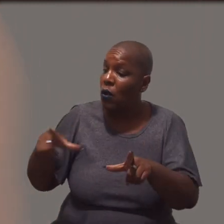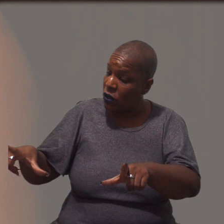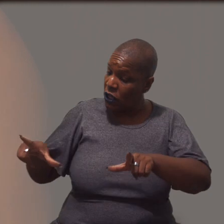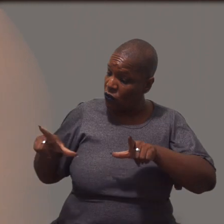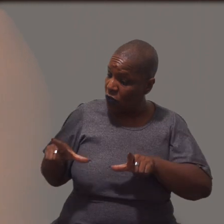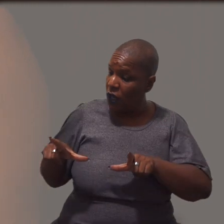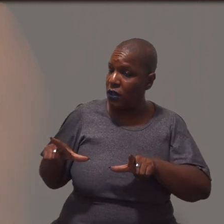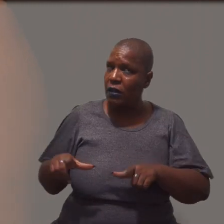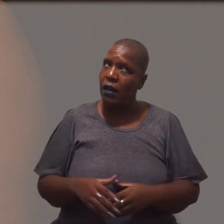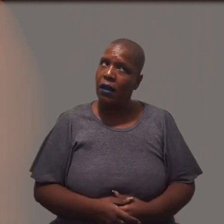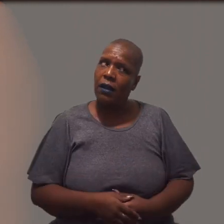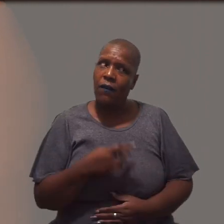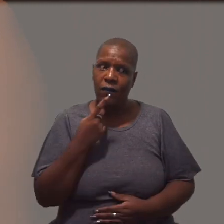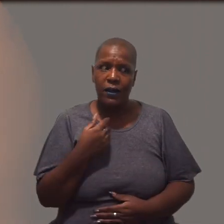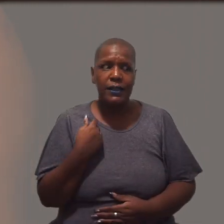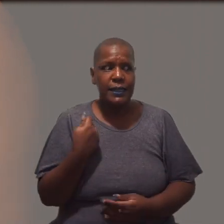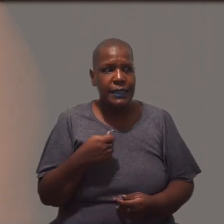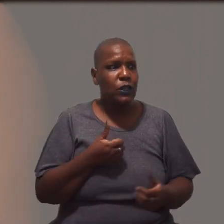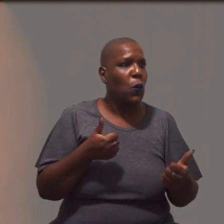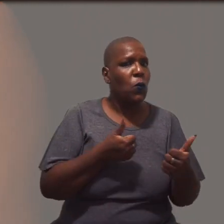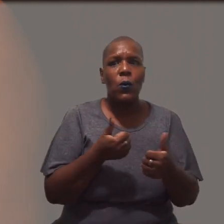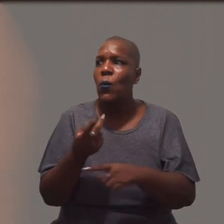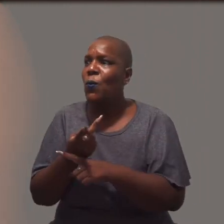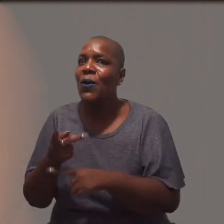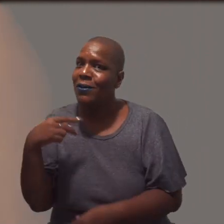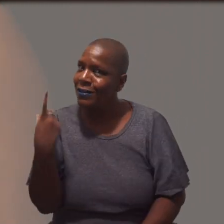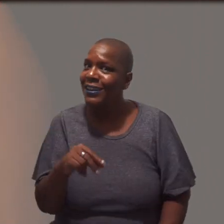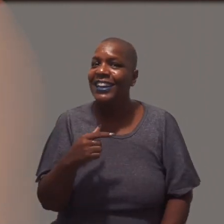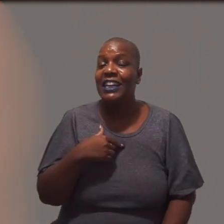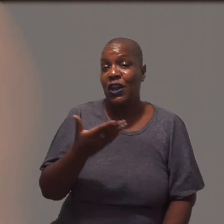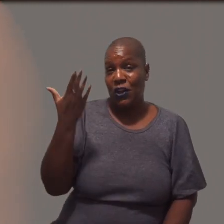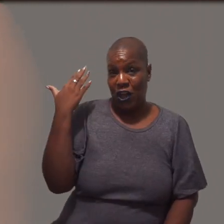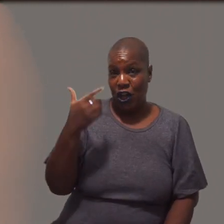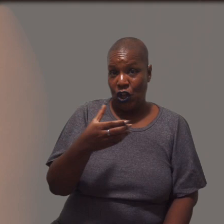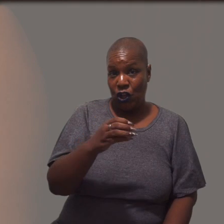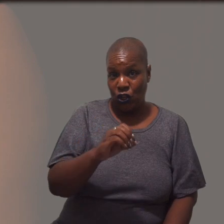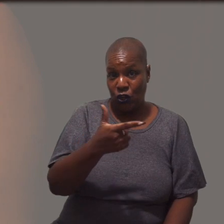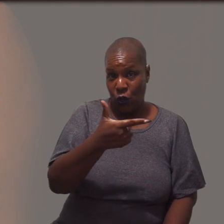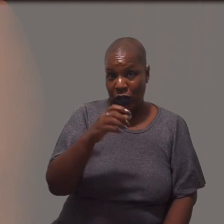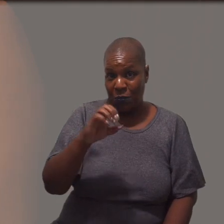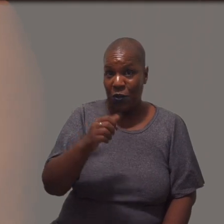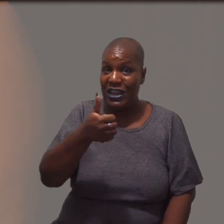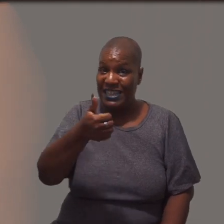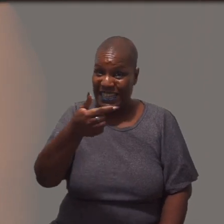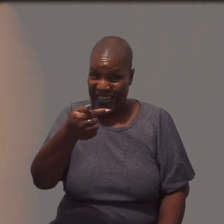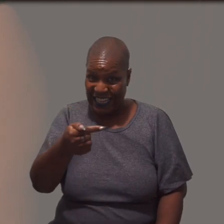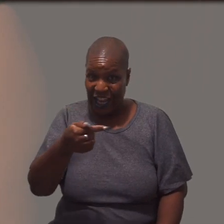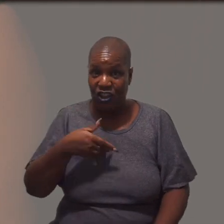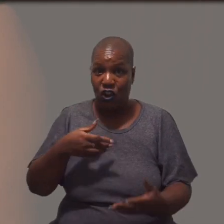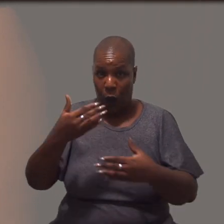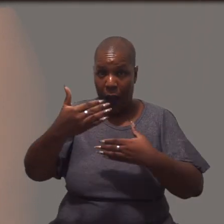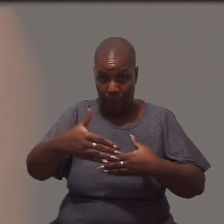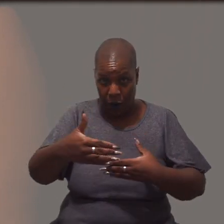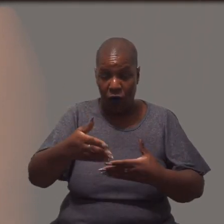ganhar um certificado. E eu falei, eu preciso ir atrás desse rolê. Em 2017 eu fiz a prova de ingresso